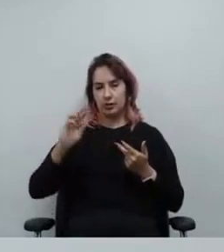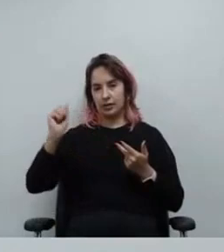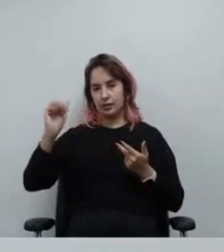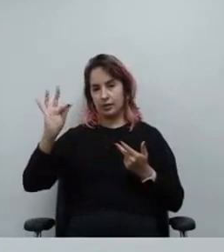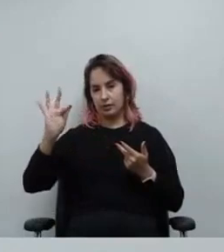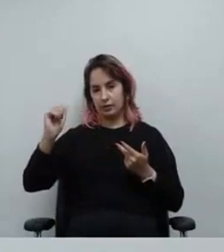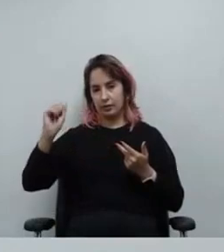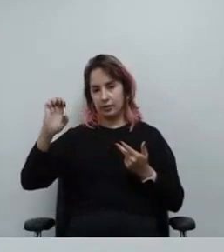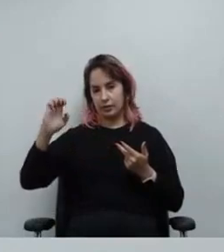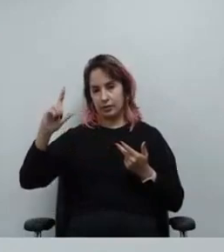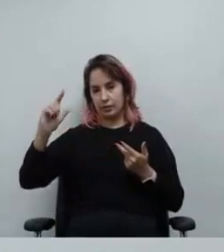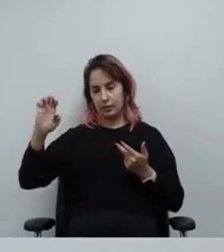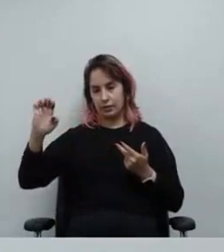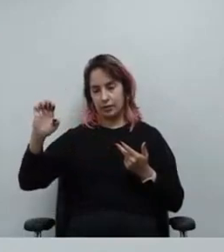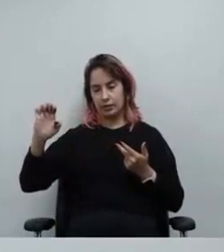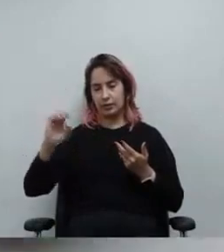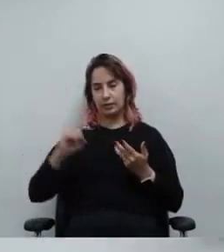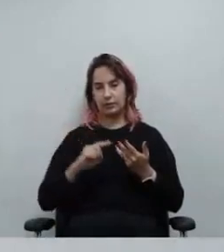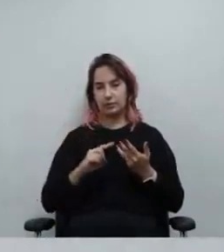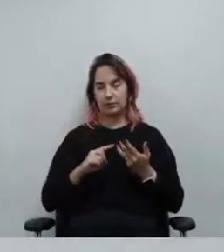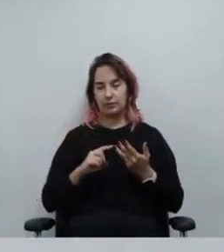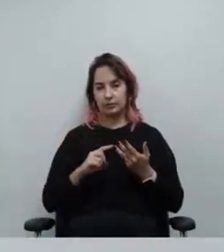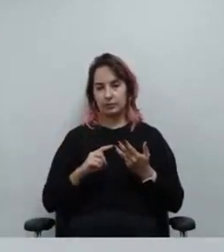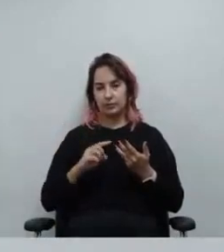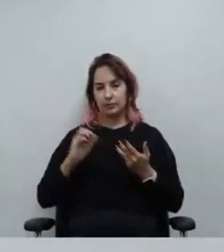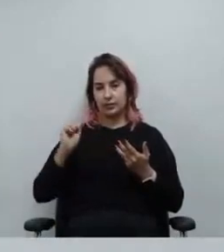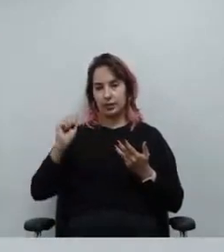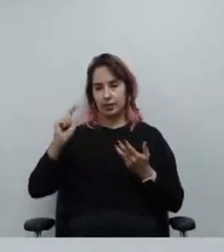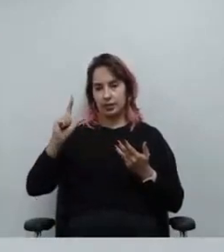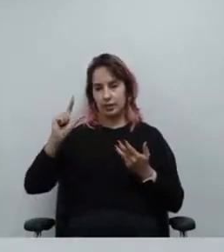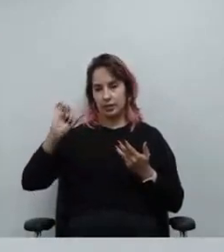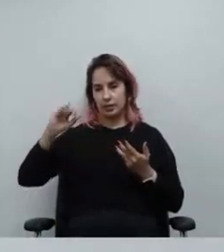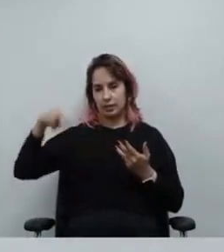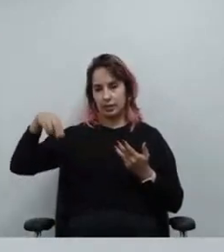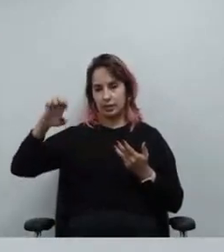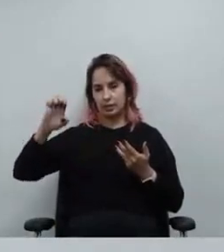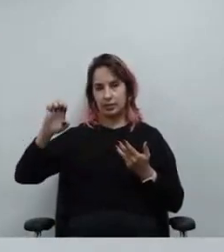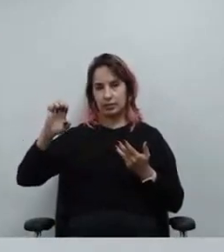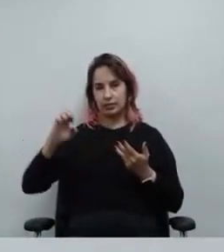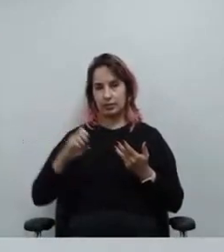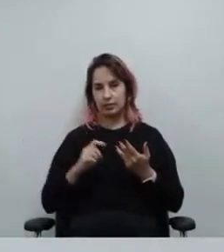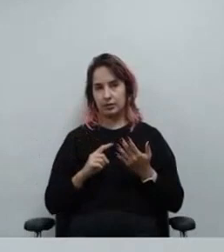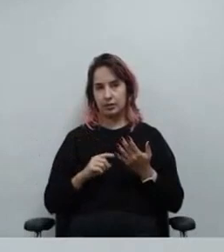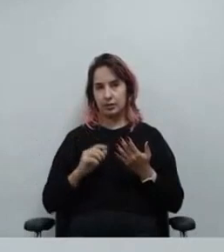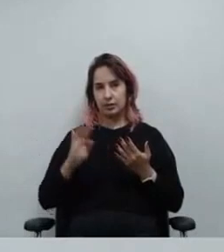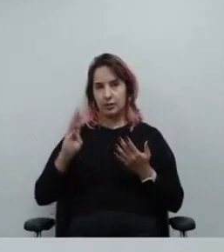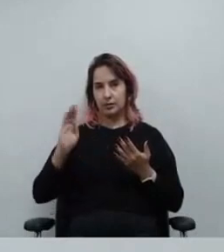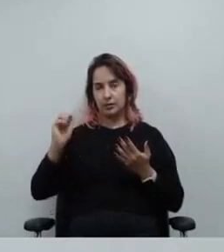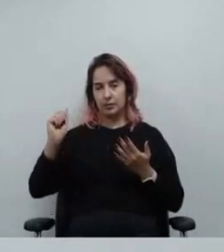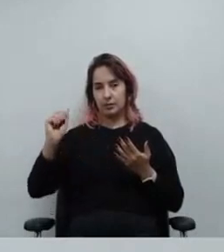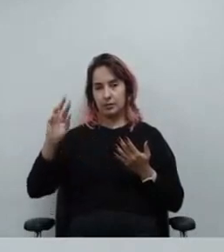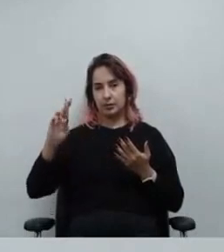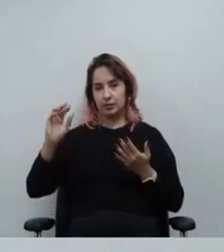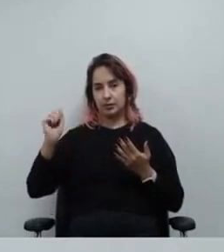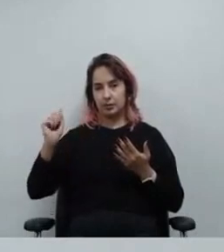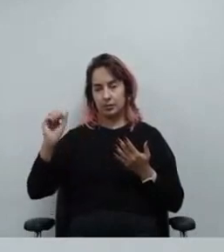Rafaele Cristine Medeiros Soares, Aline Ângela Bruschi, Bárbara Pfeiffer